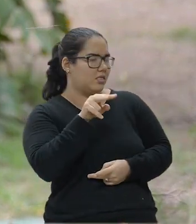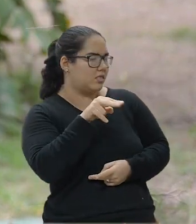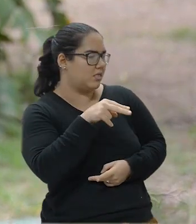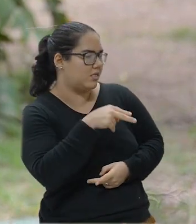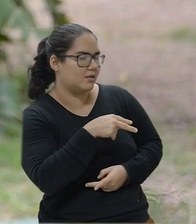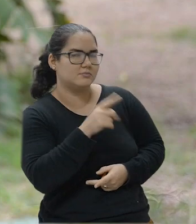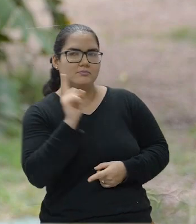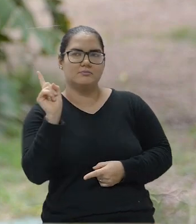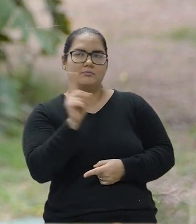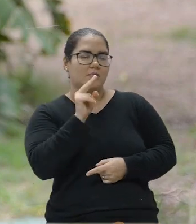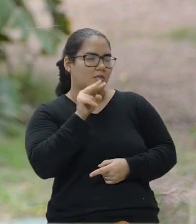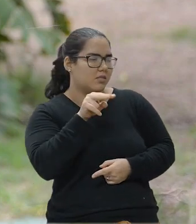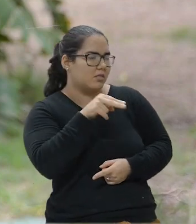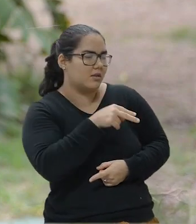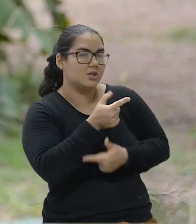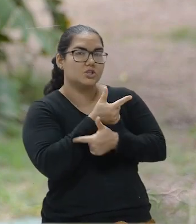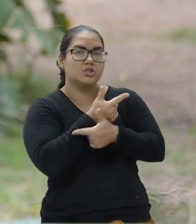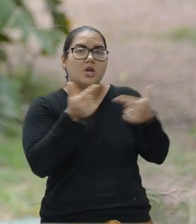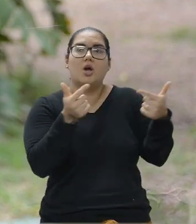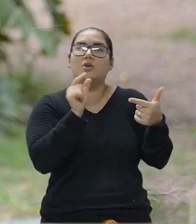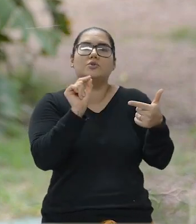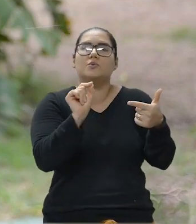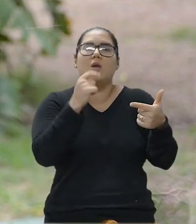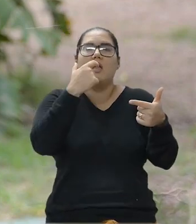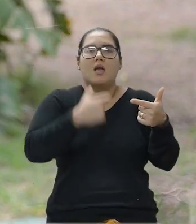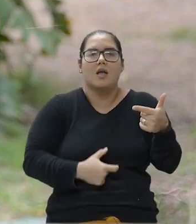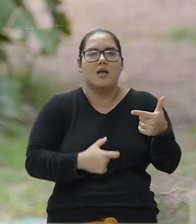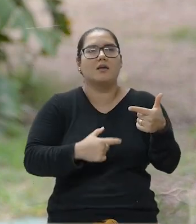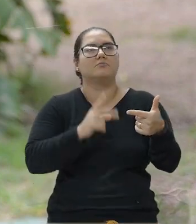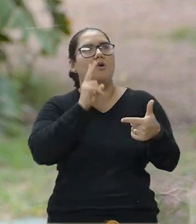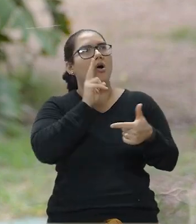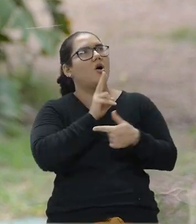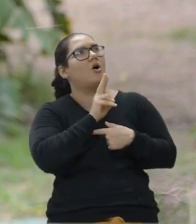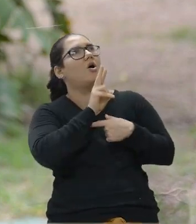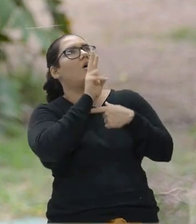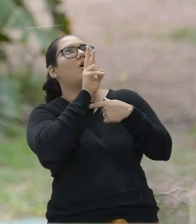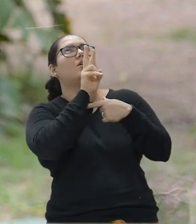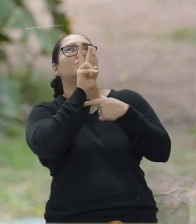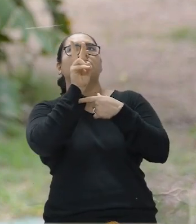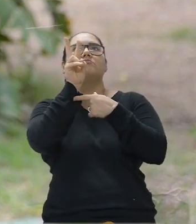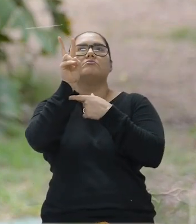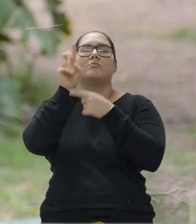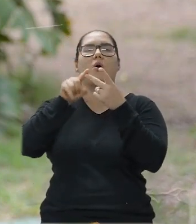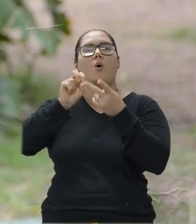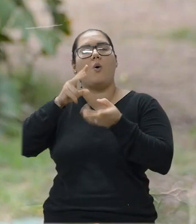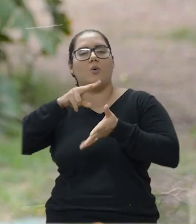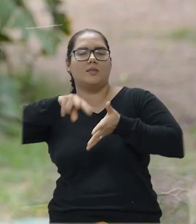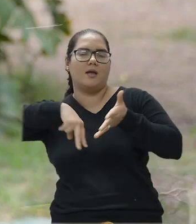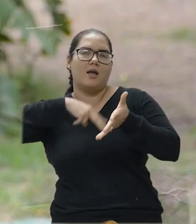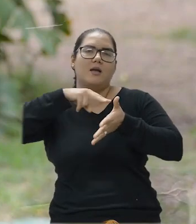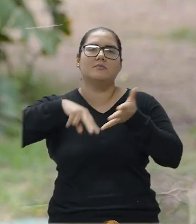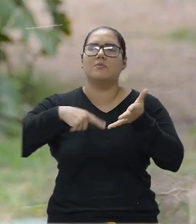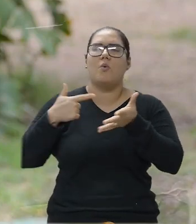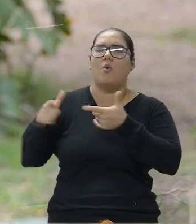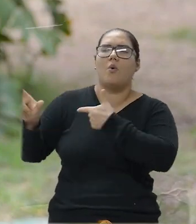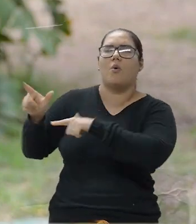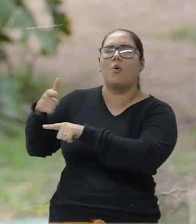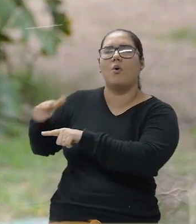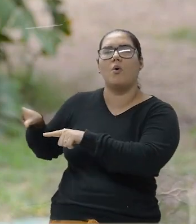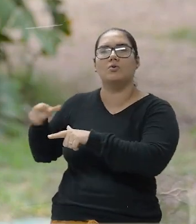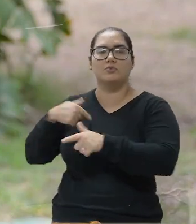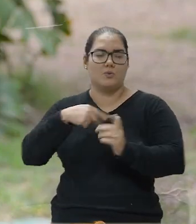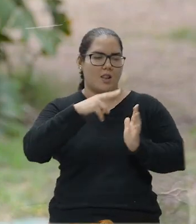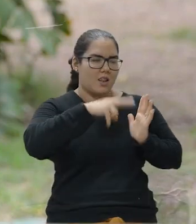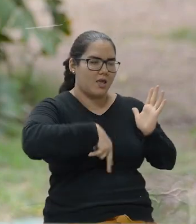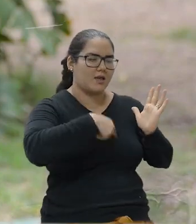esperando ter sorte de me flagrar olhando para o teto, dançando ou